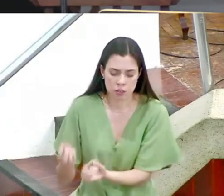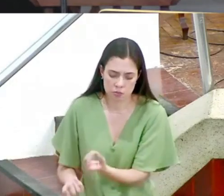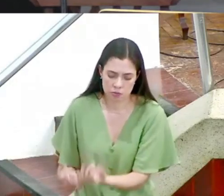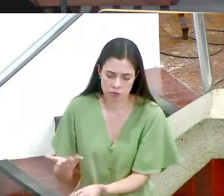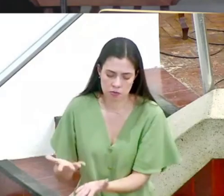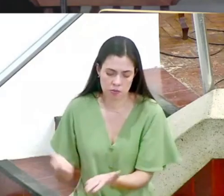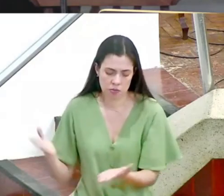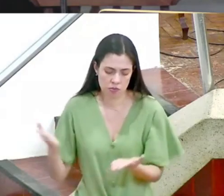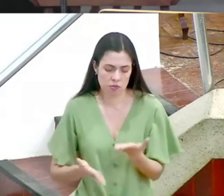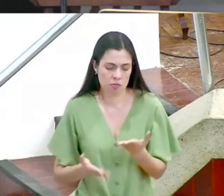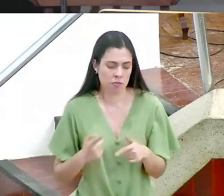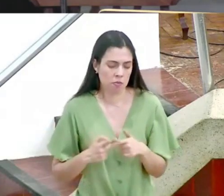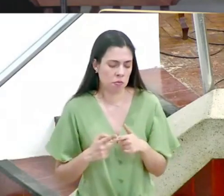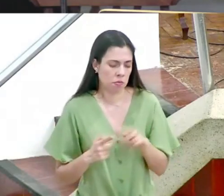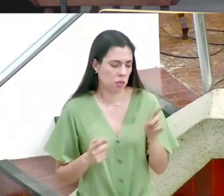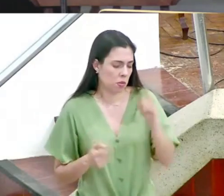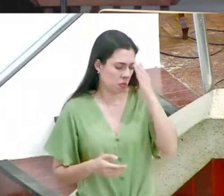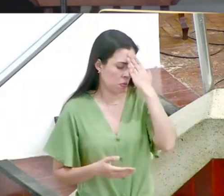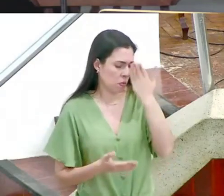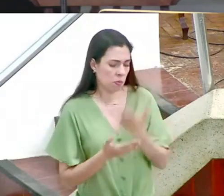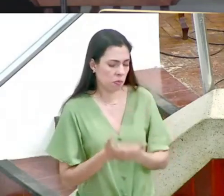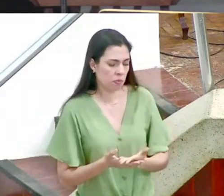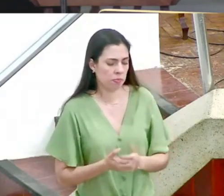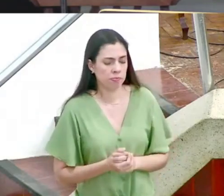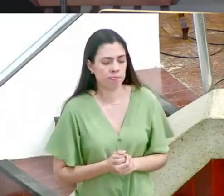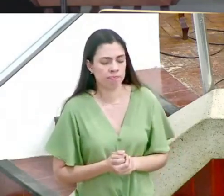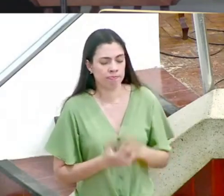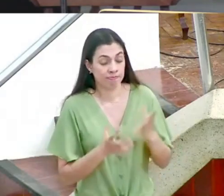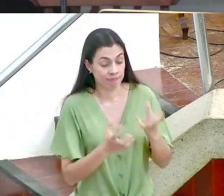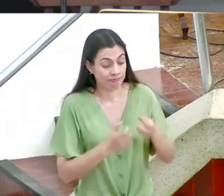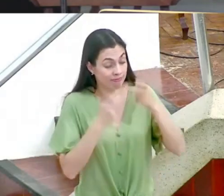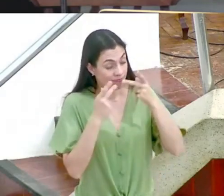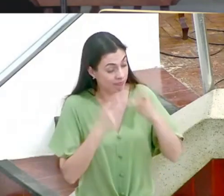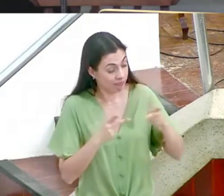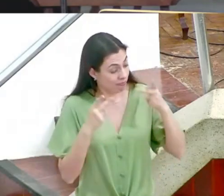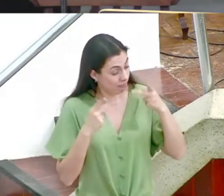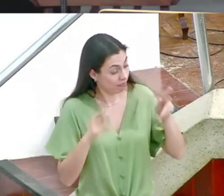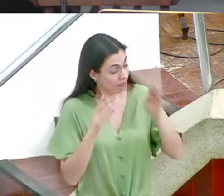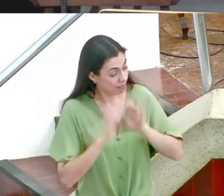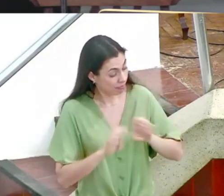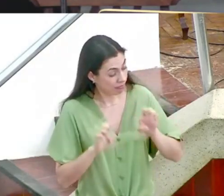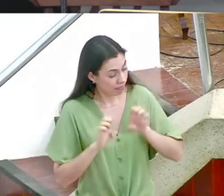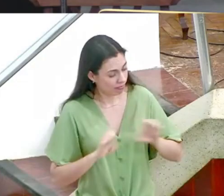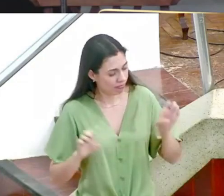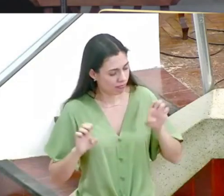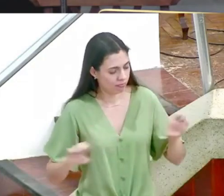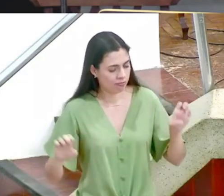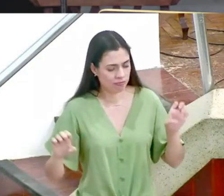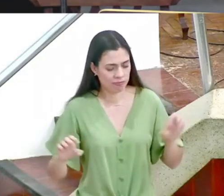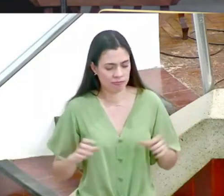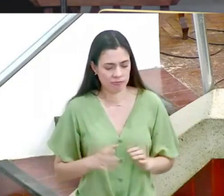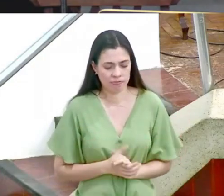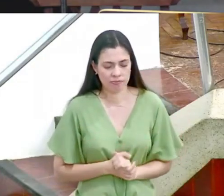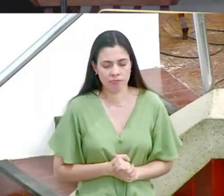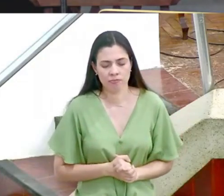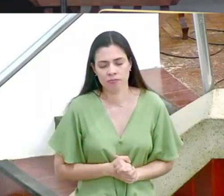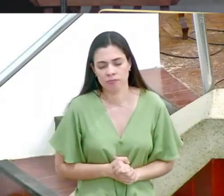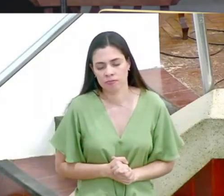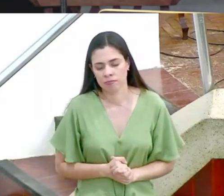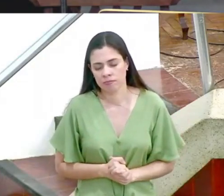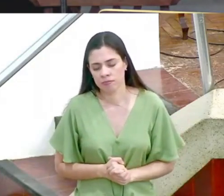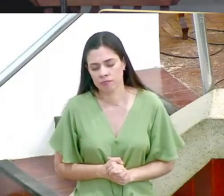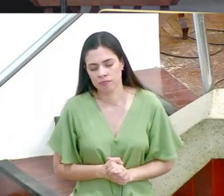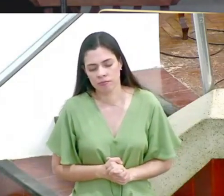intrepidez possamos pregar esta mensagem que ouvimos nesta noite